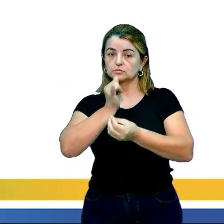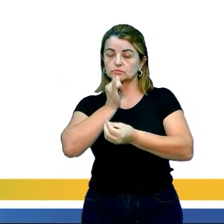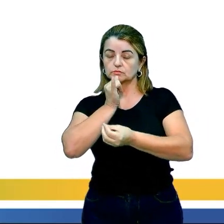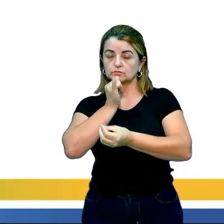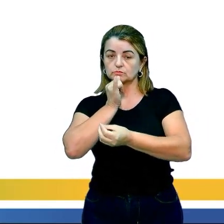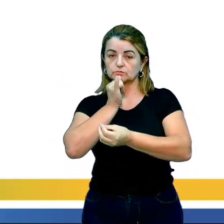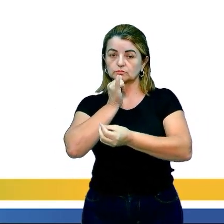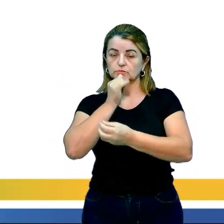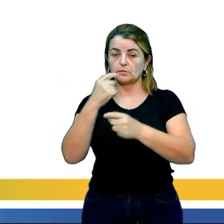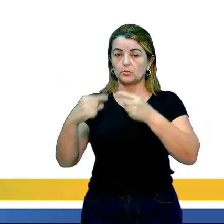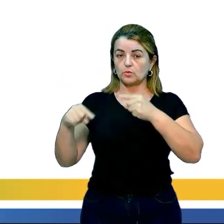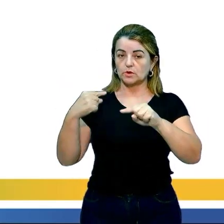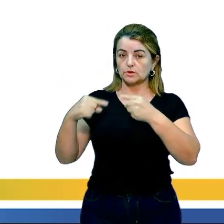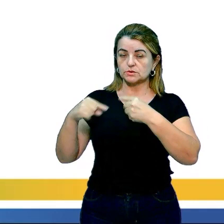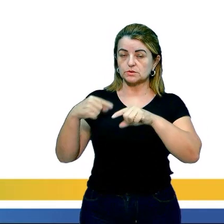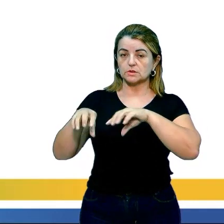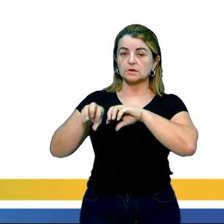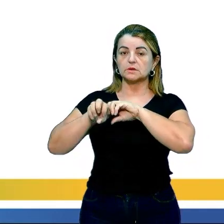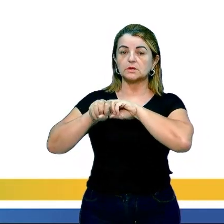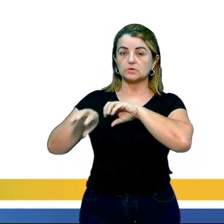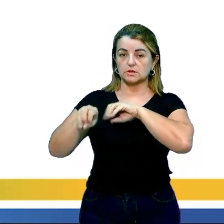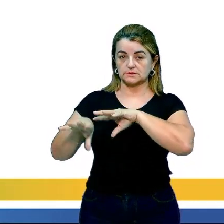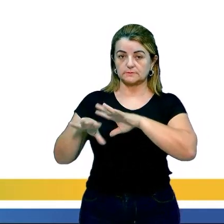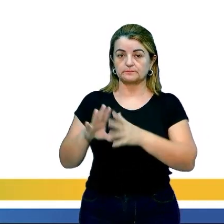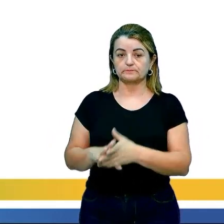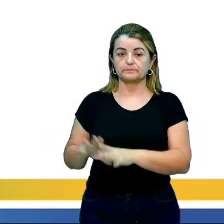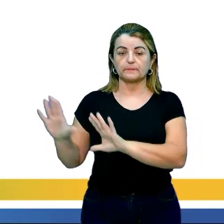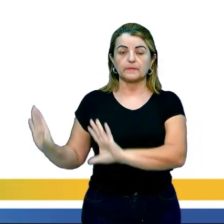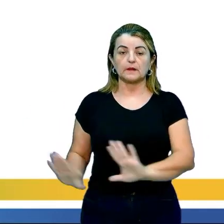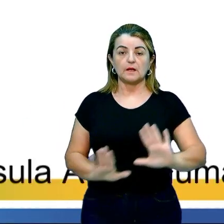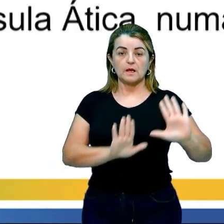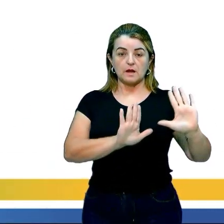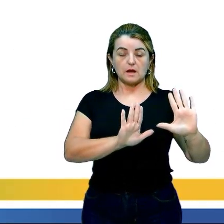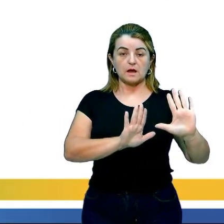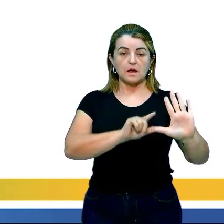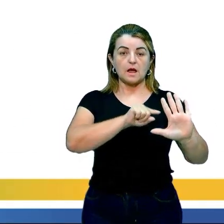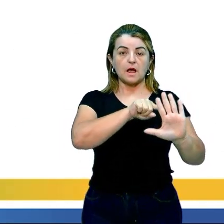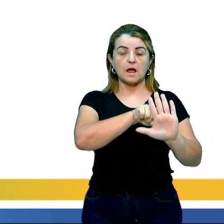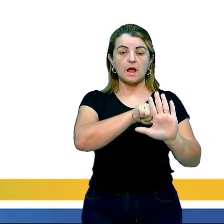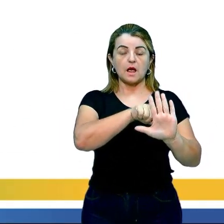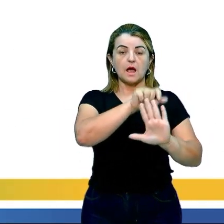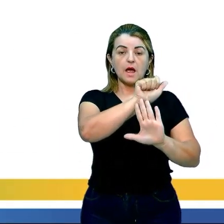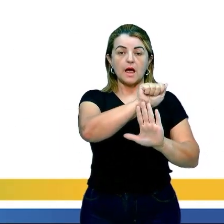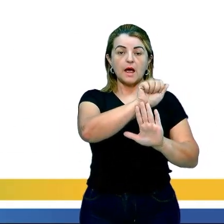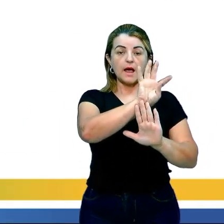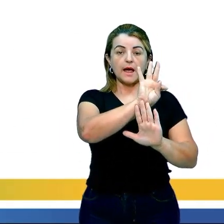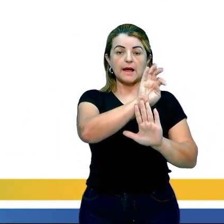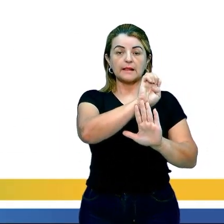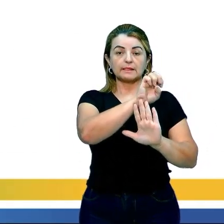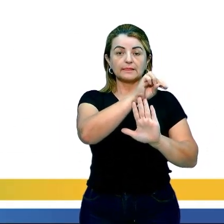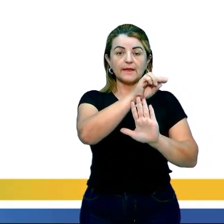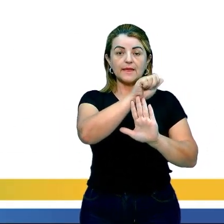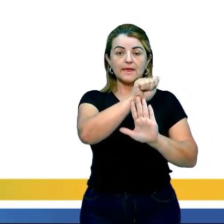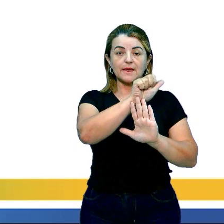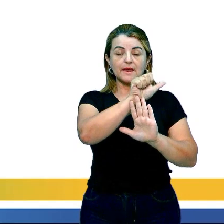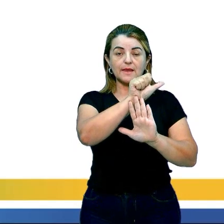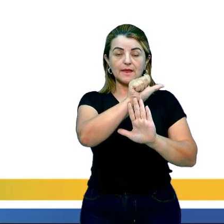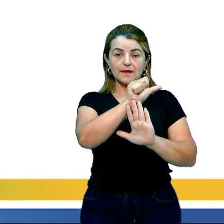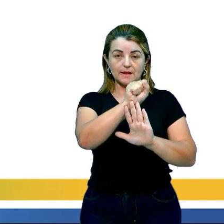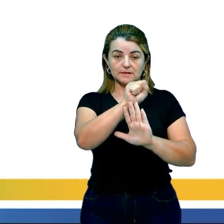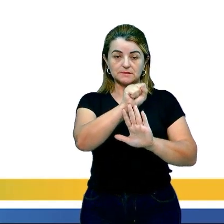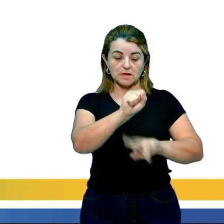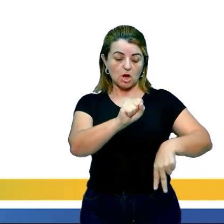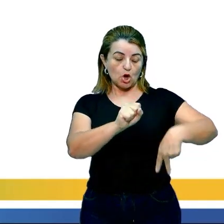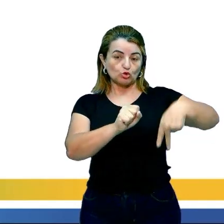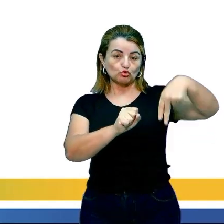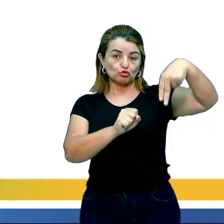né então vamos lá falar de Atenas né a localização geográfica Atenas estava localizada no norte